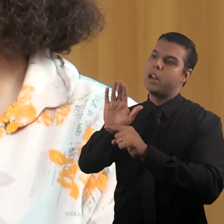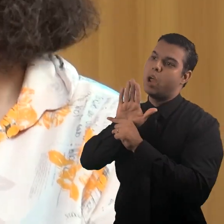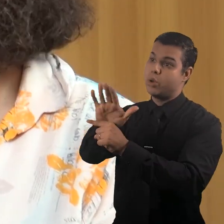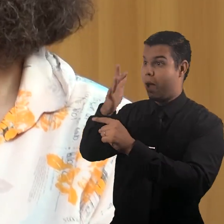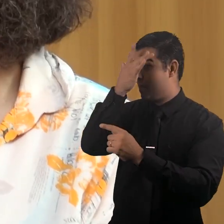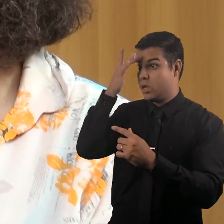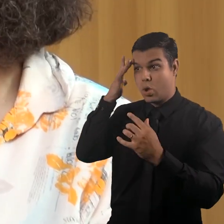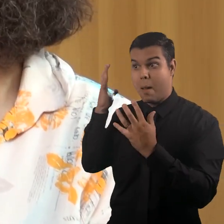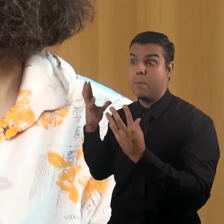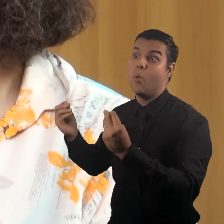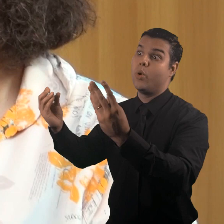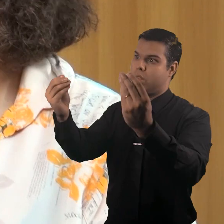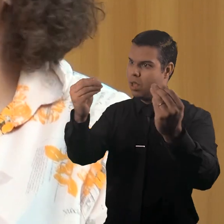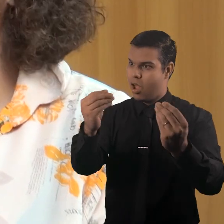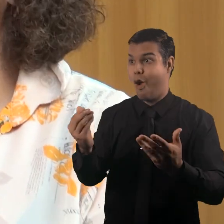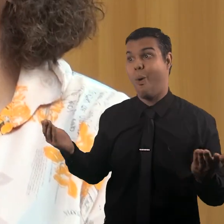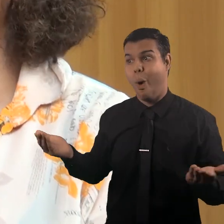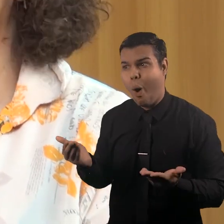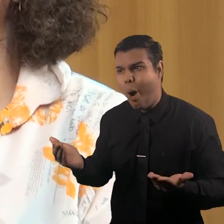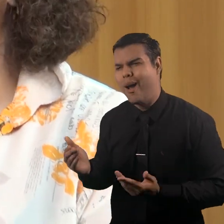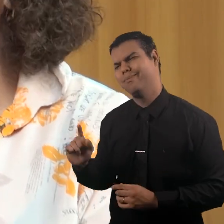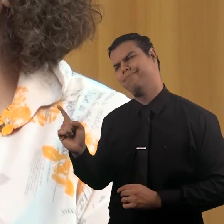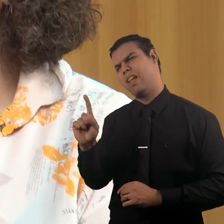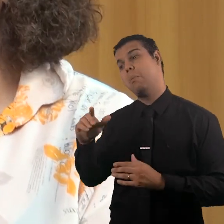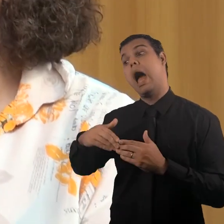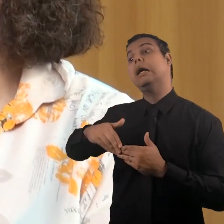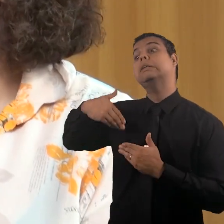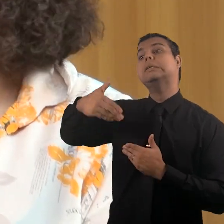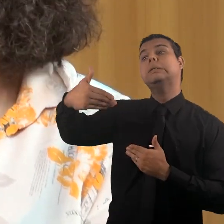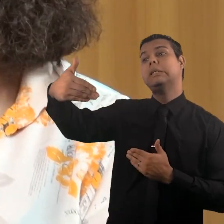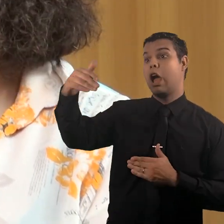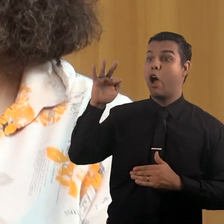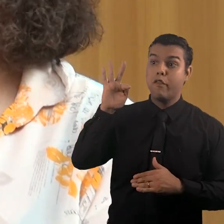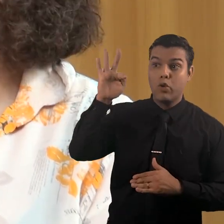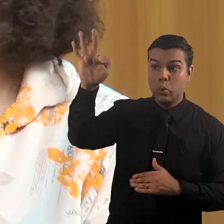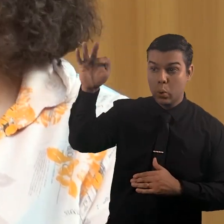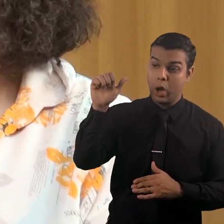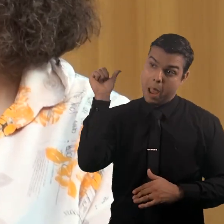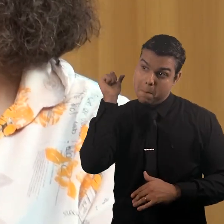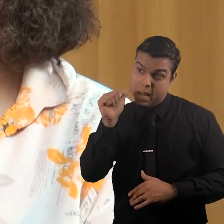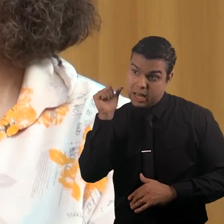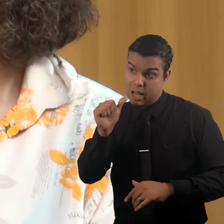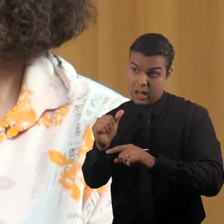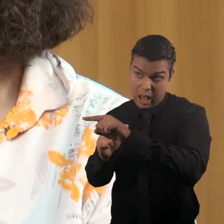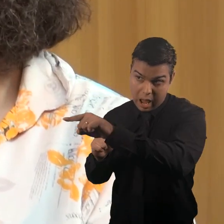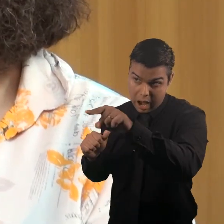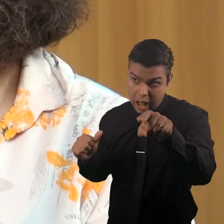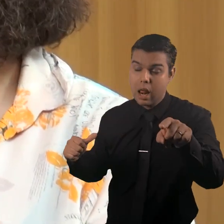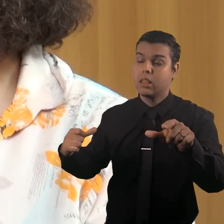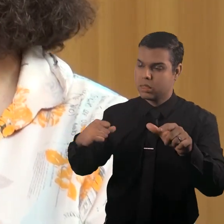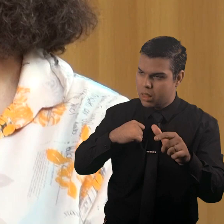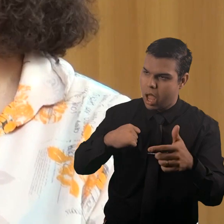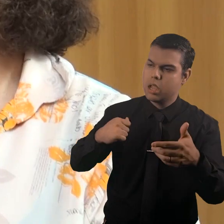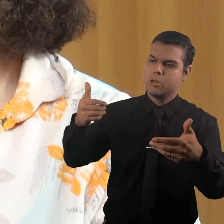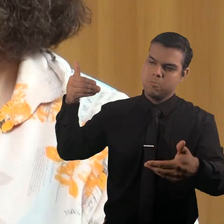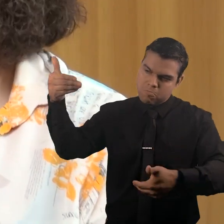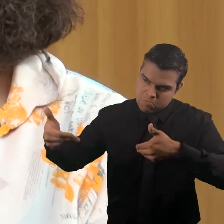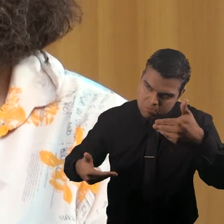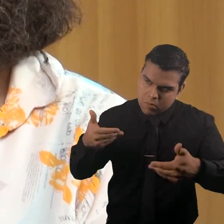pode salvar muita gente. Pode ser que não salve hoje, mas lá na frente, daqui a alguns anos, essas meninas que vão